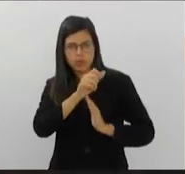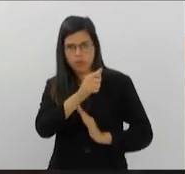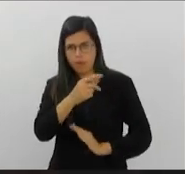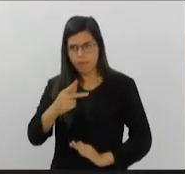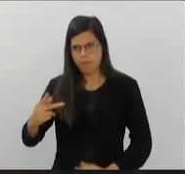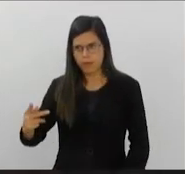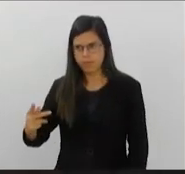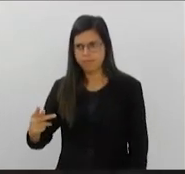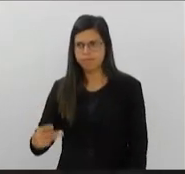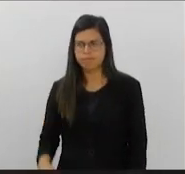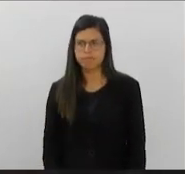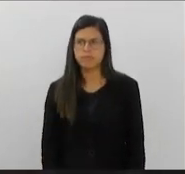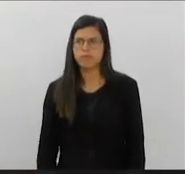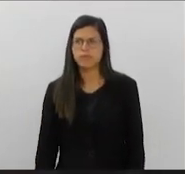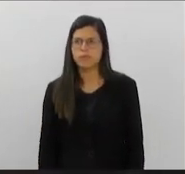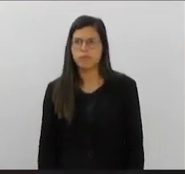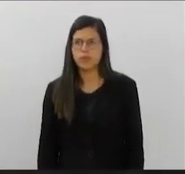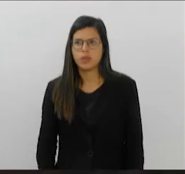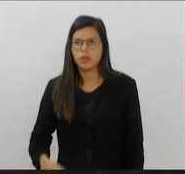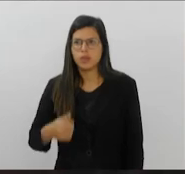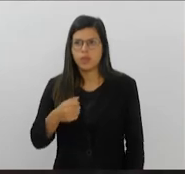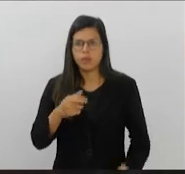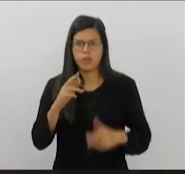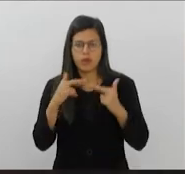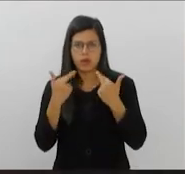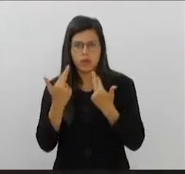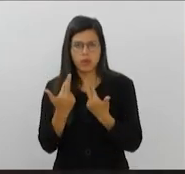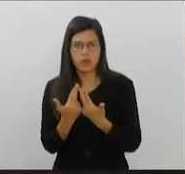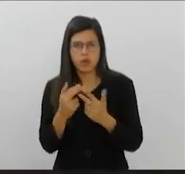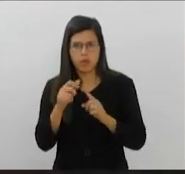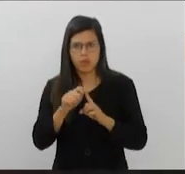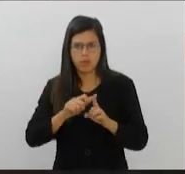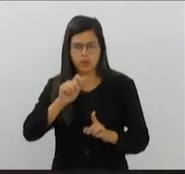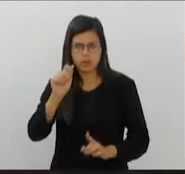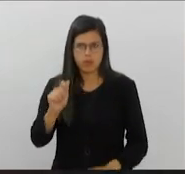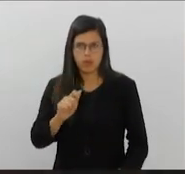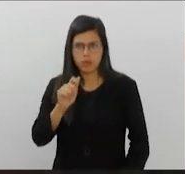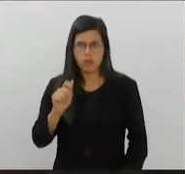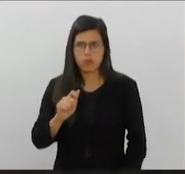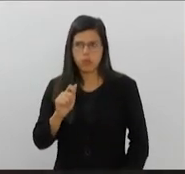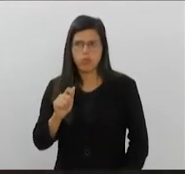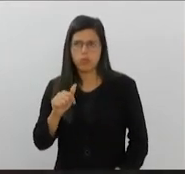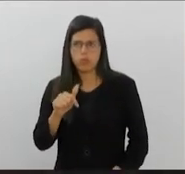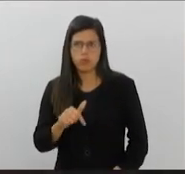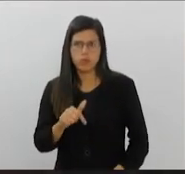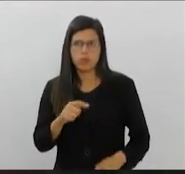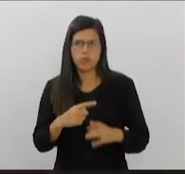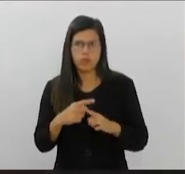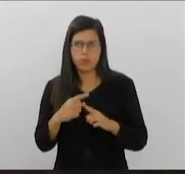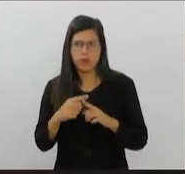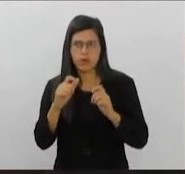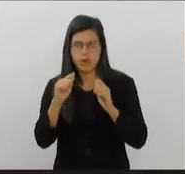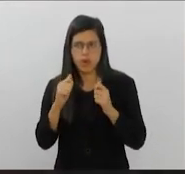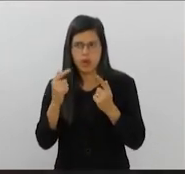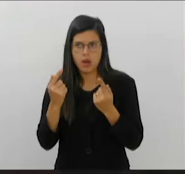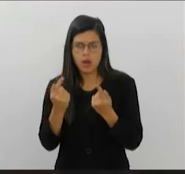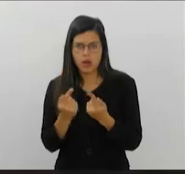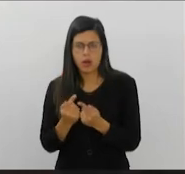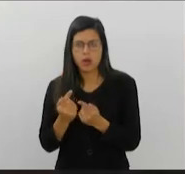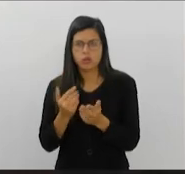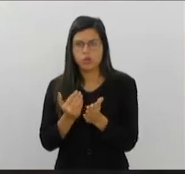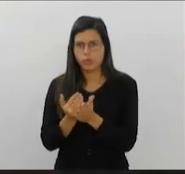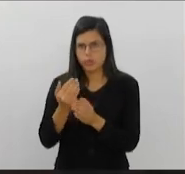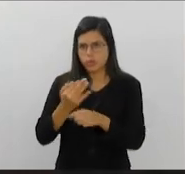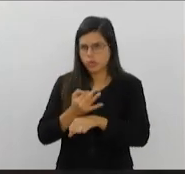aplicativo. Na primeira sessão de agosto, porque a Assembleia ela entrou de recesso ontem, ela volta de recesso